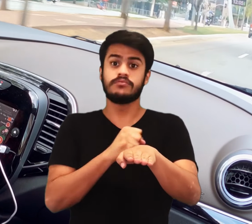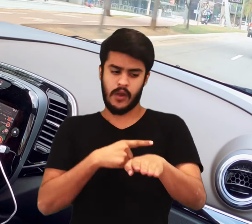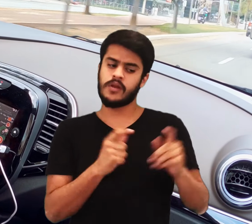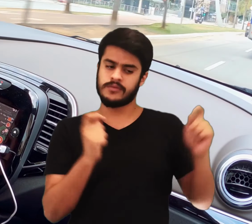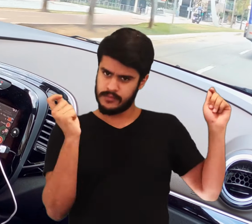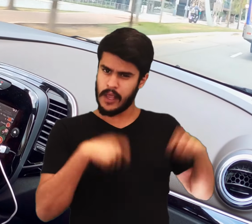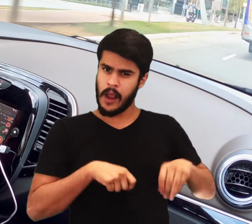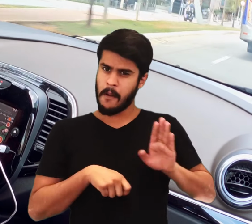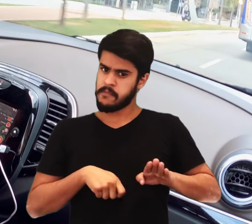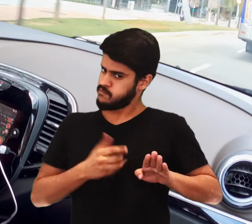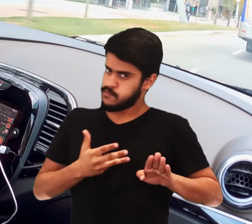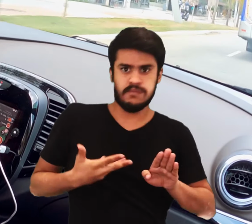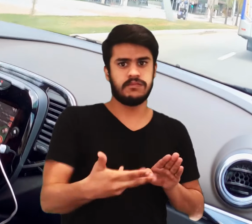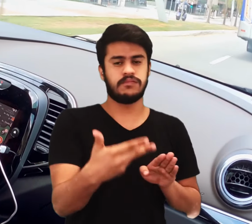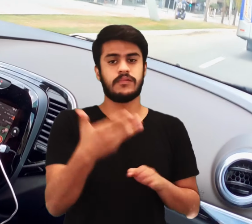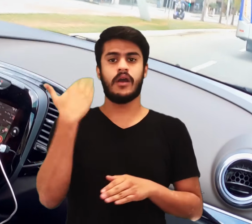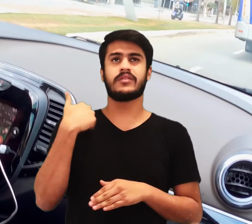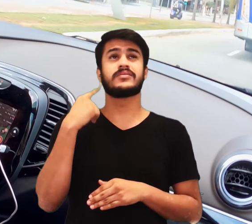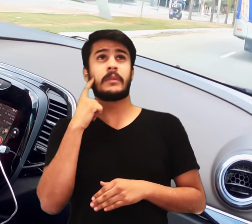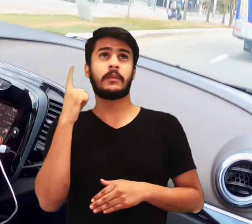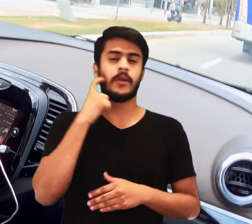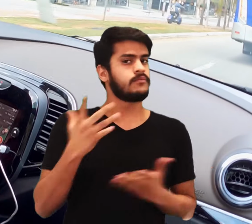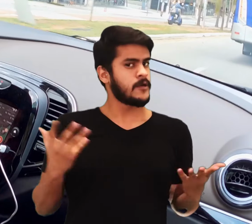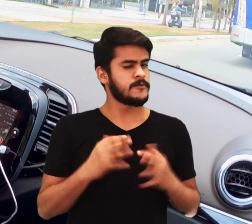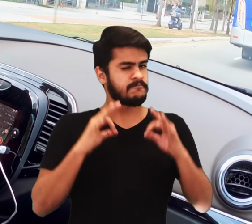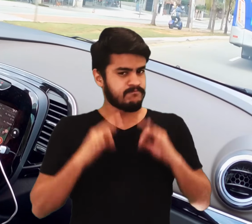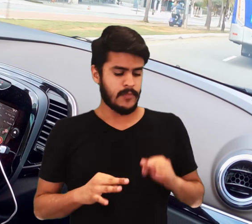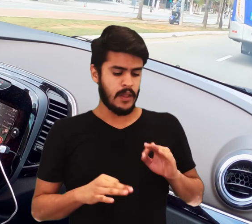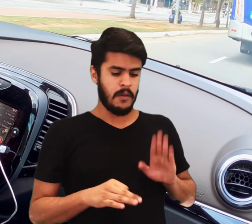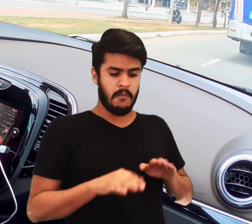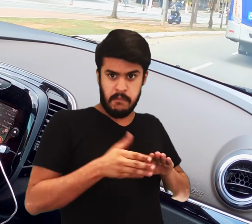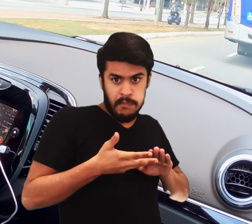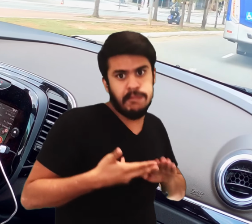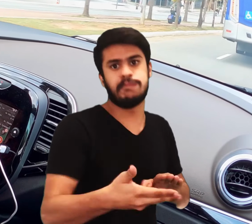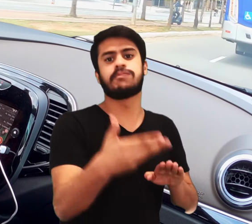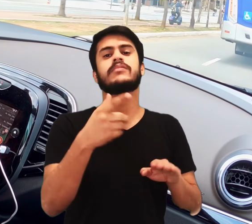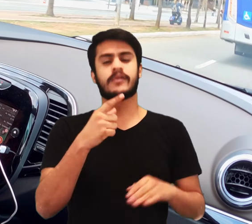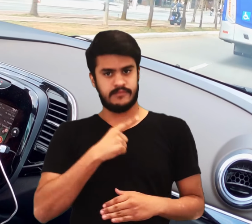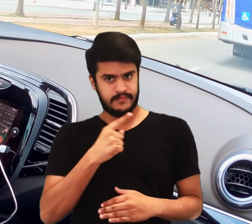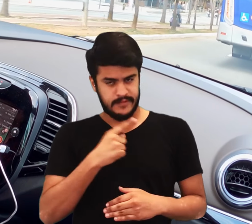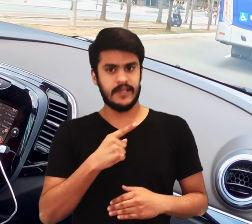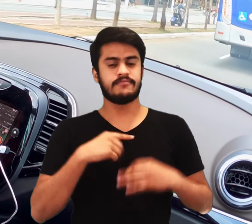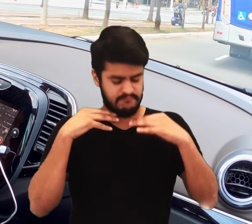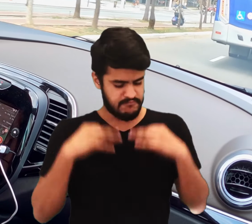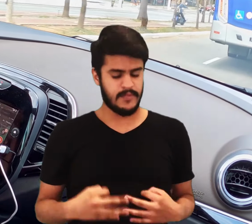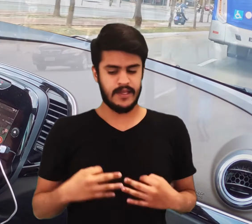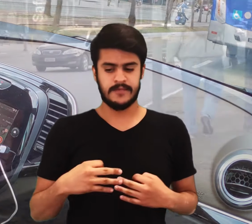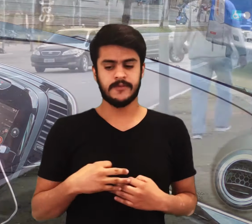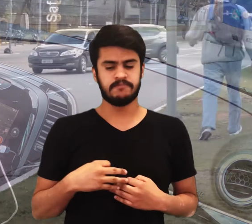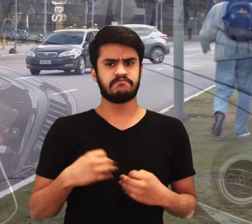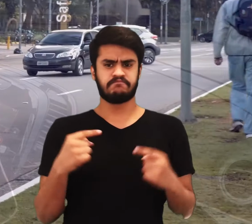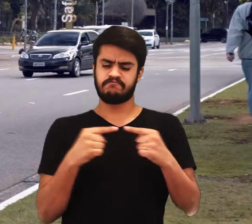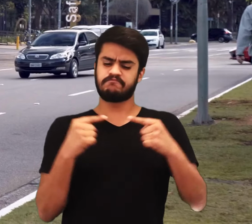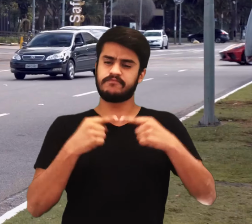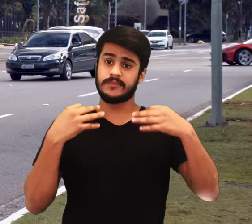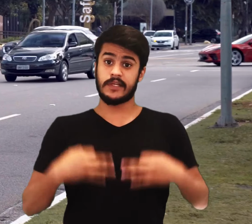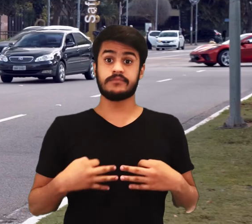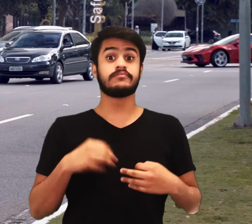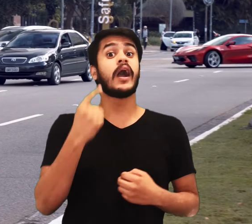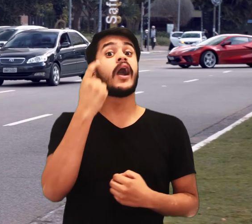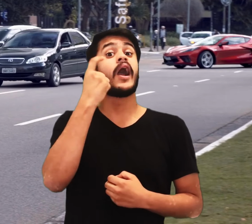vezes, você tem um carro que, agora, realmente, desenvolve, né? Antes, ele fazia mais barulho que andava, agora, realmente, ele está entregando esse desempenho, então, ele respirando muito bem.